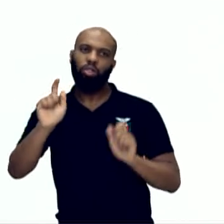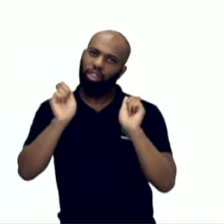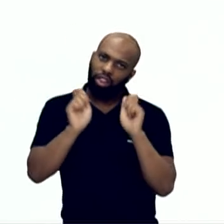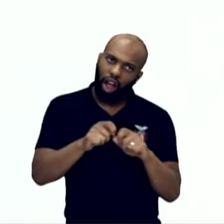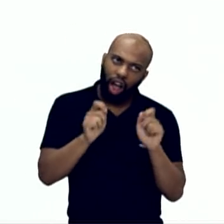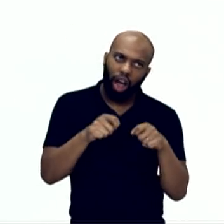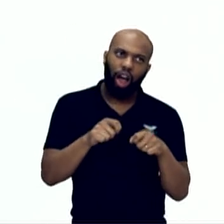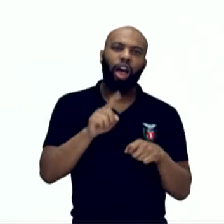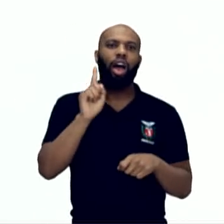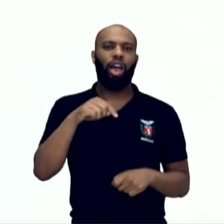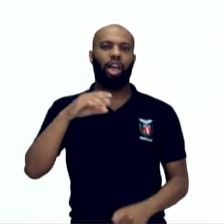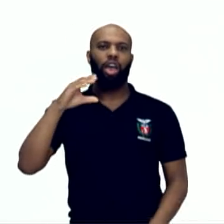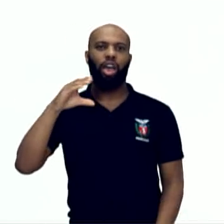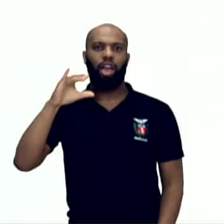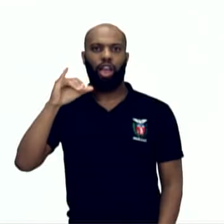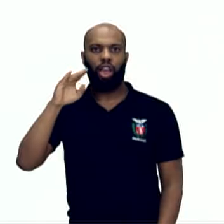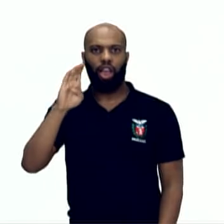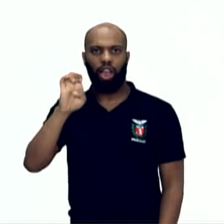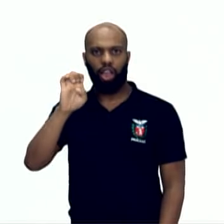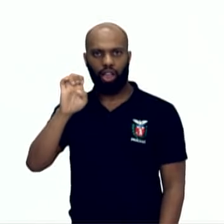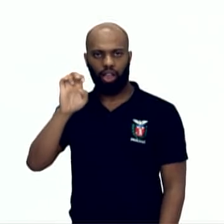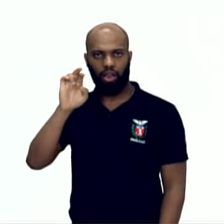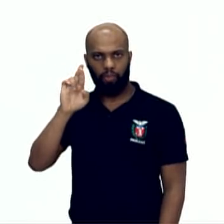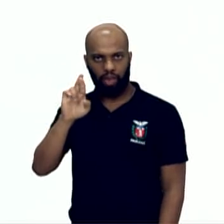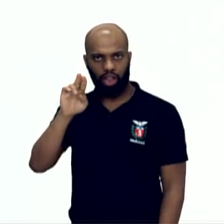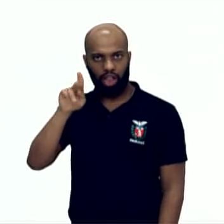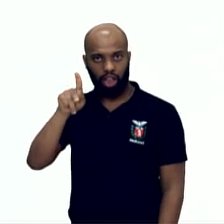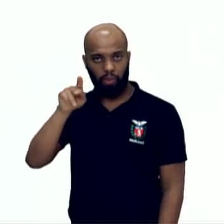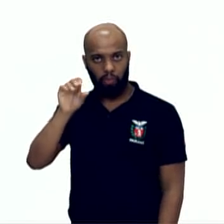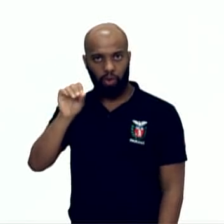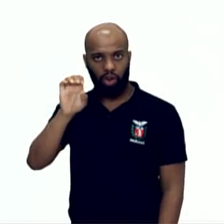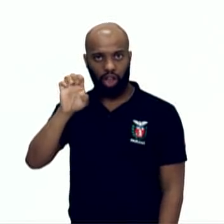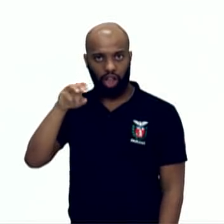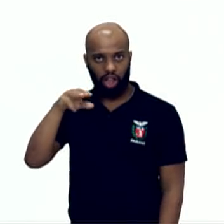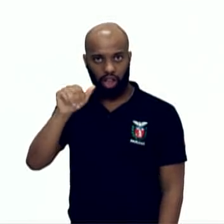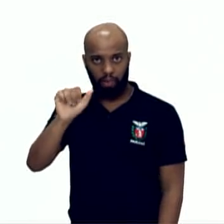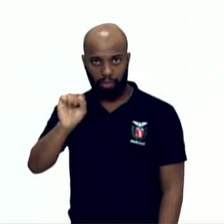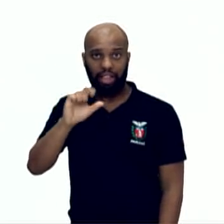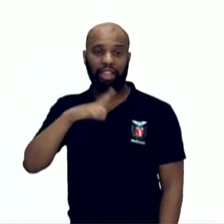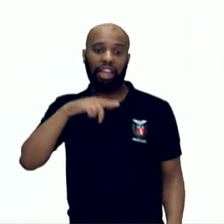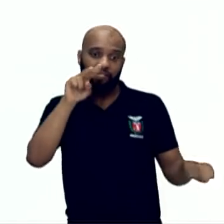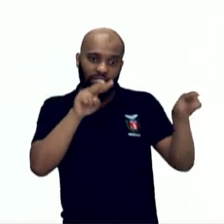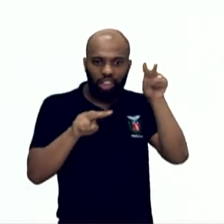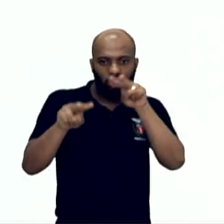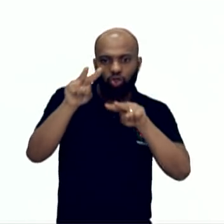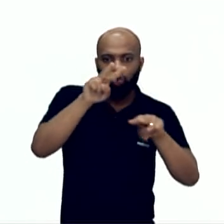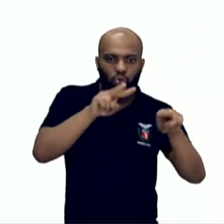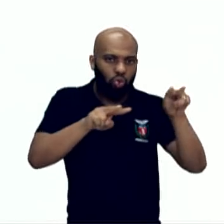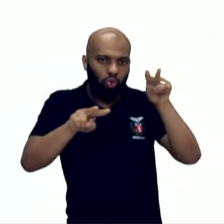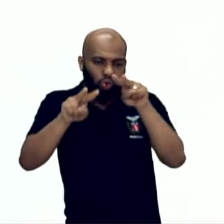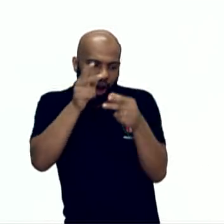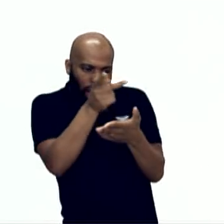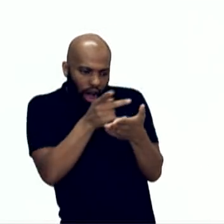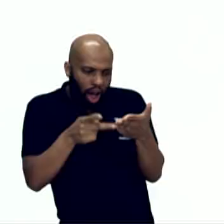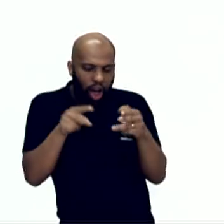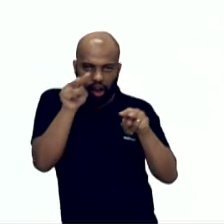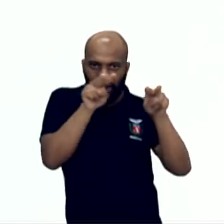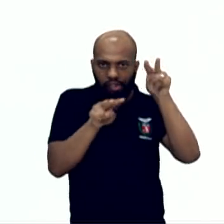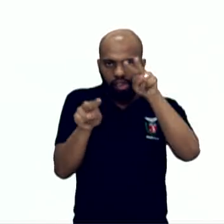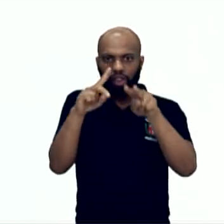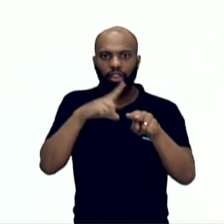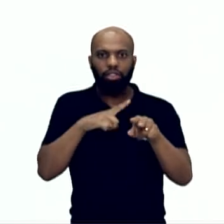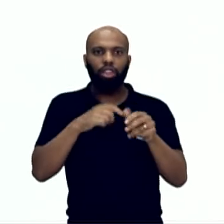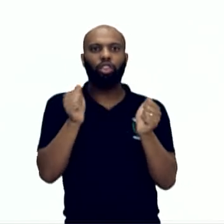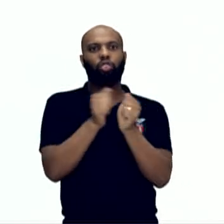tornam cyberpoemas. Então, são poemas que vão usar aqui um recurso visual, mas que vão estar, então,